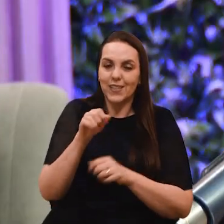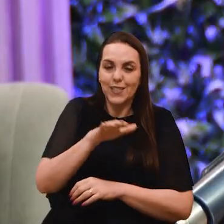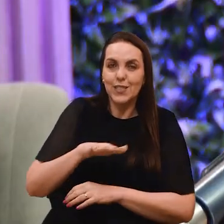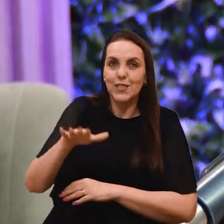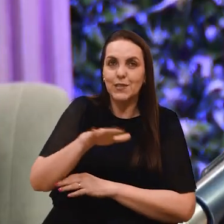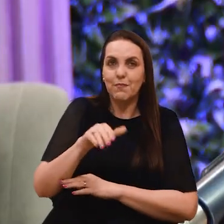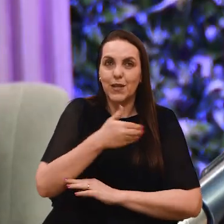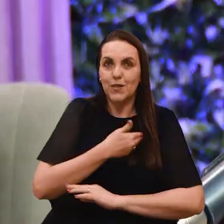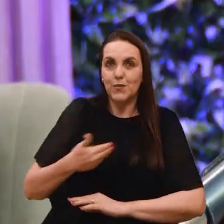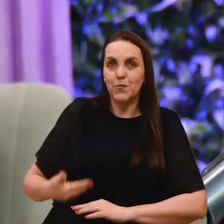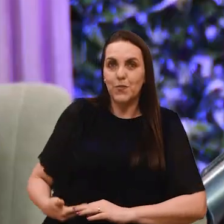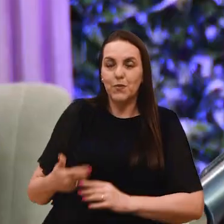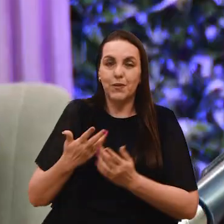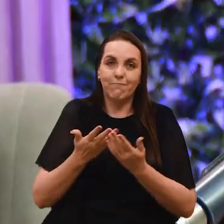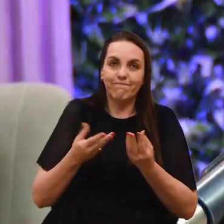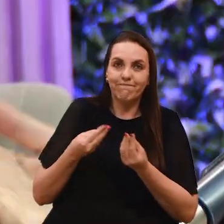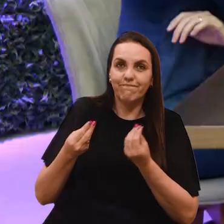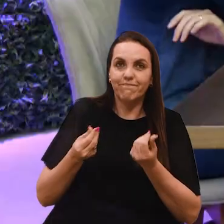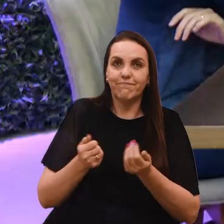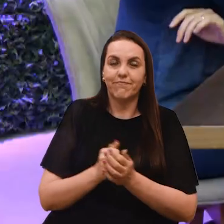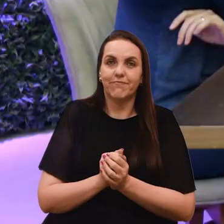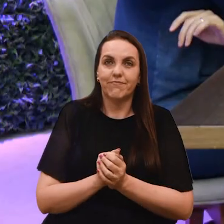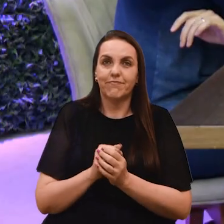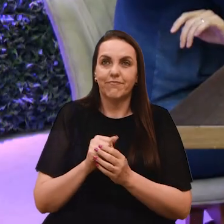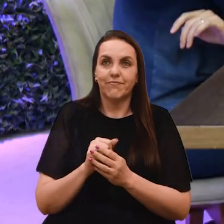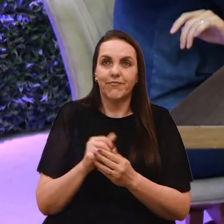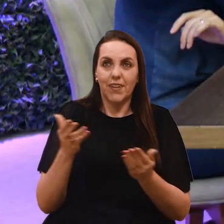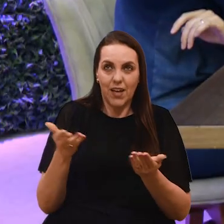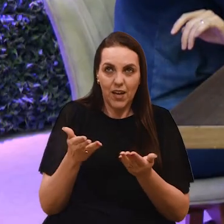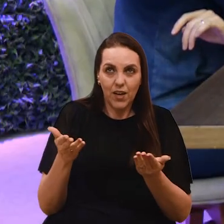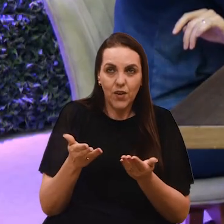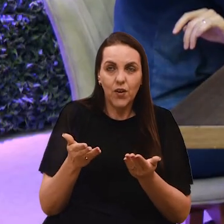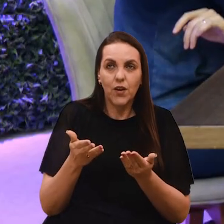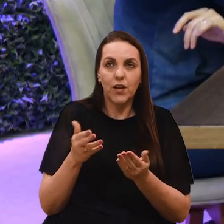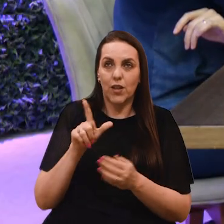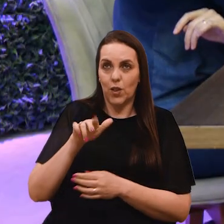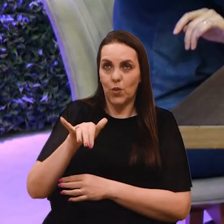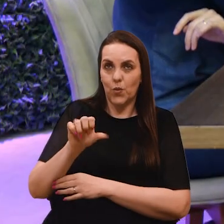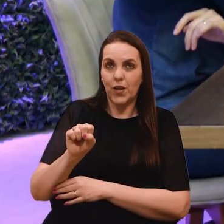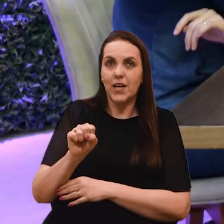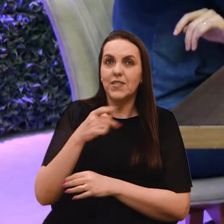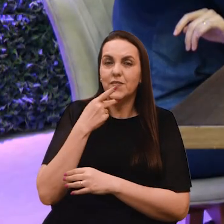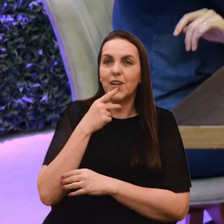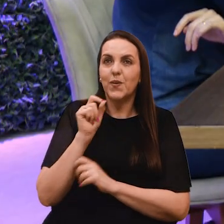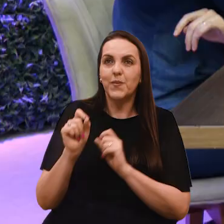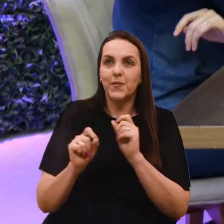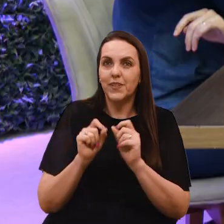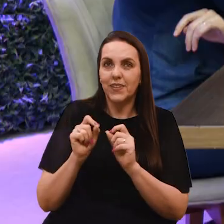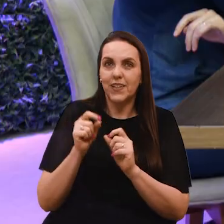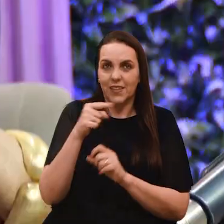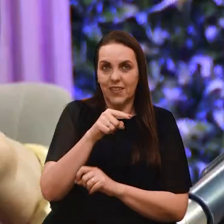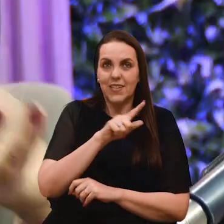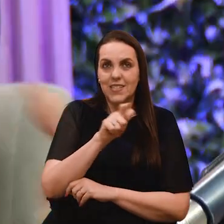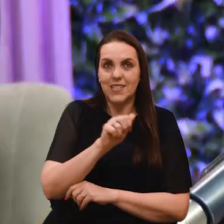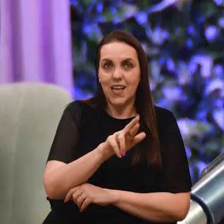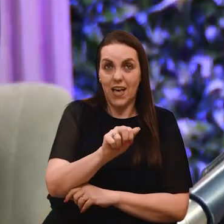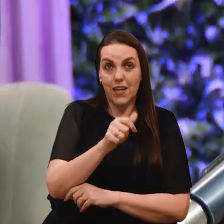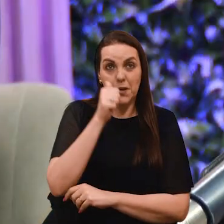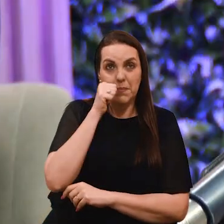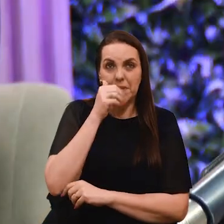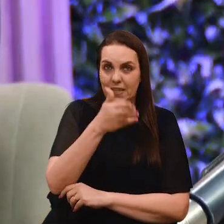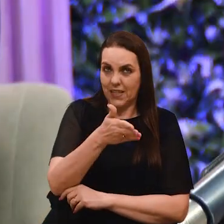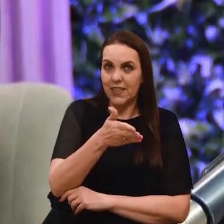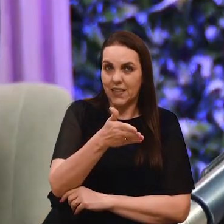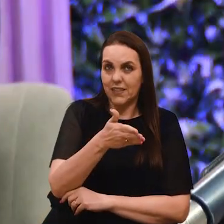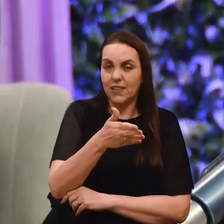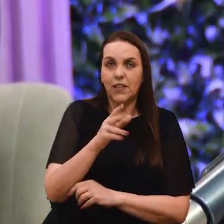a ter outro contorno. E é muito significativo mesmo. E agora, o Lucas comentou aqui, a Zara é uma menina, não que os